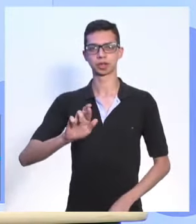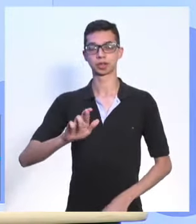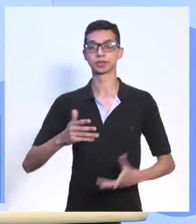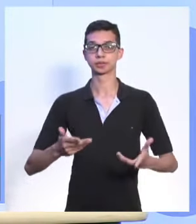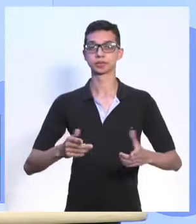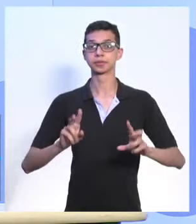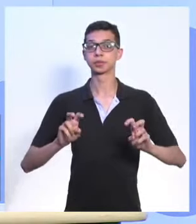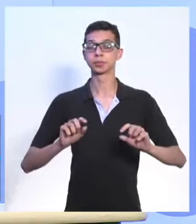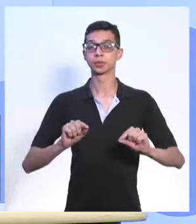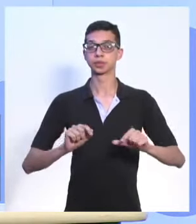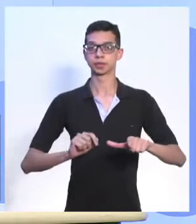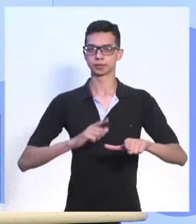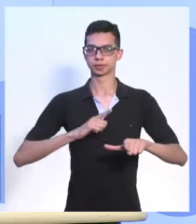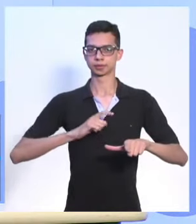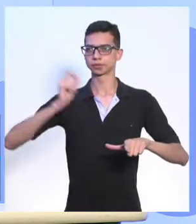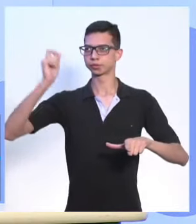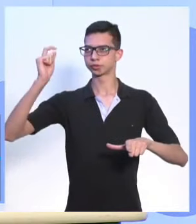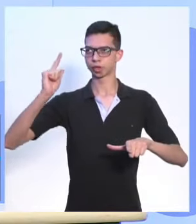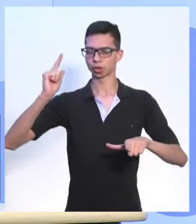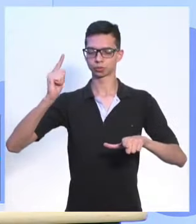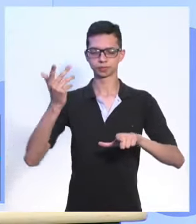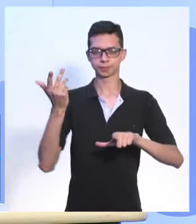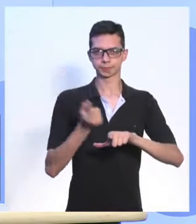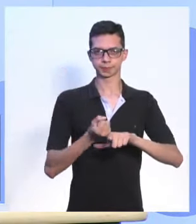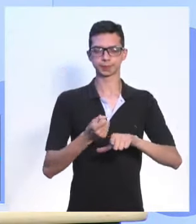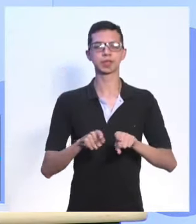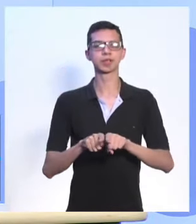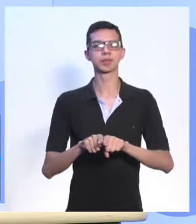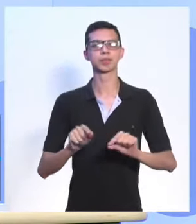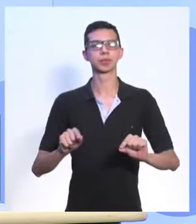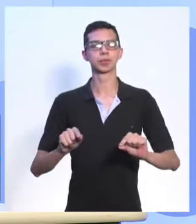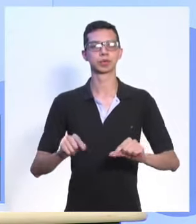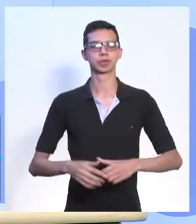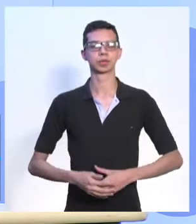the electricity bill. Okay. Does not need fossil fuel.